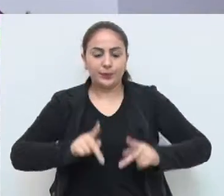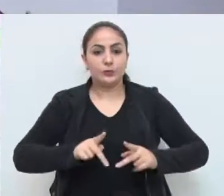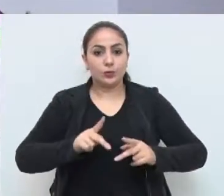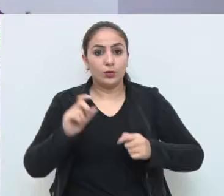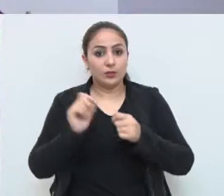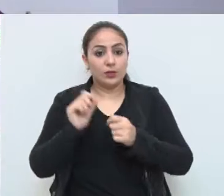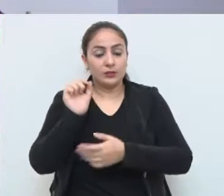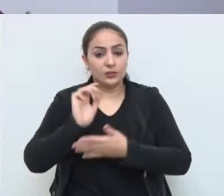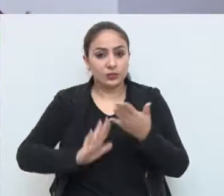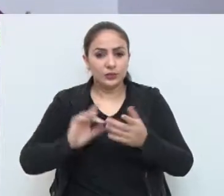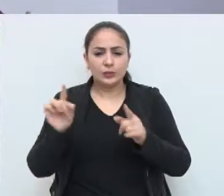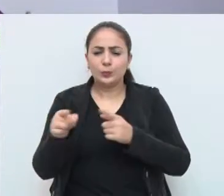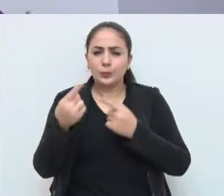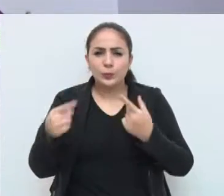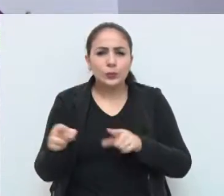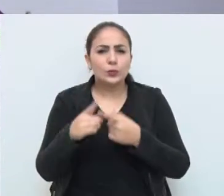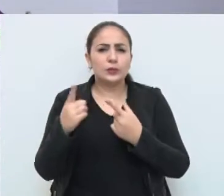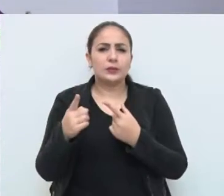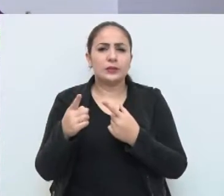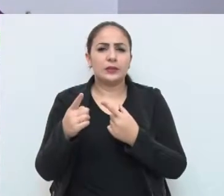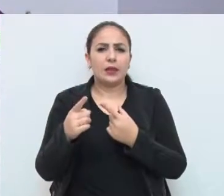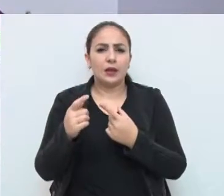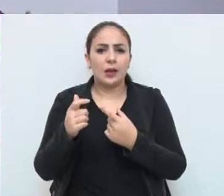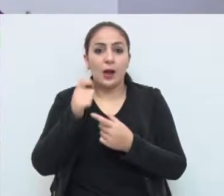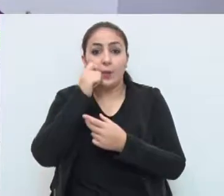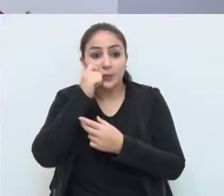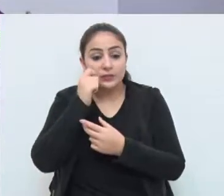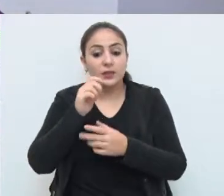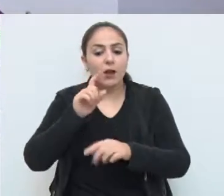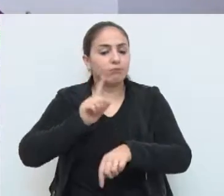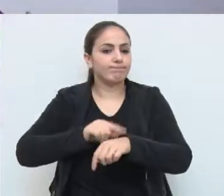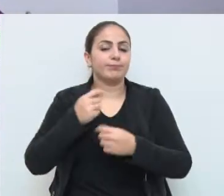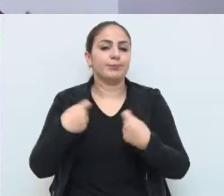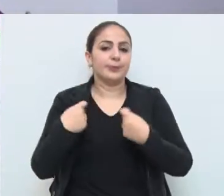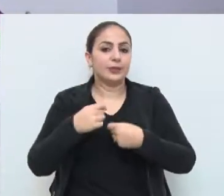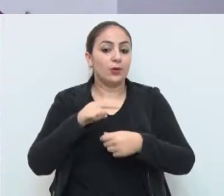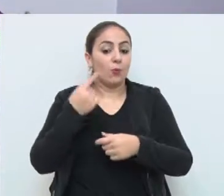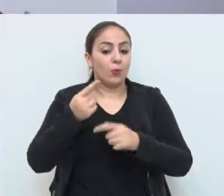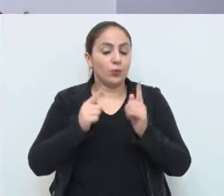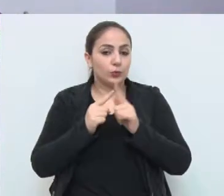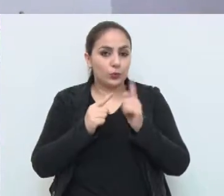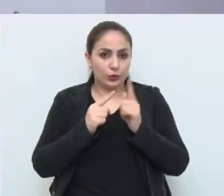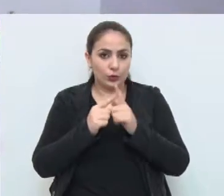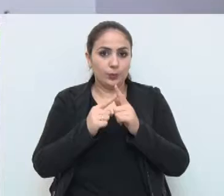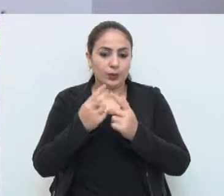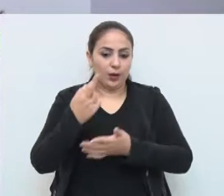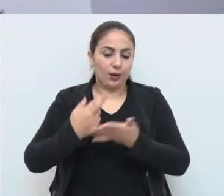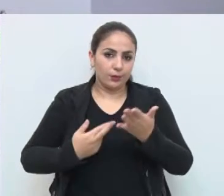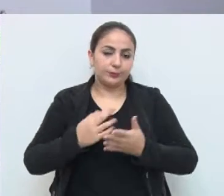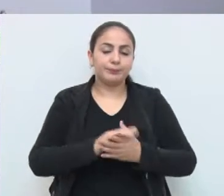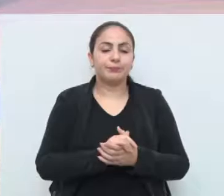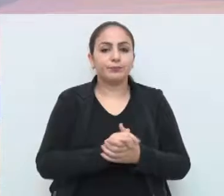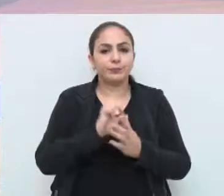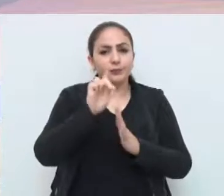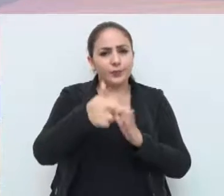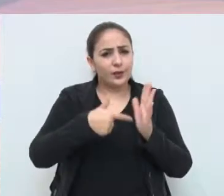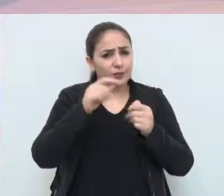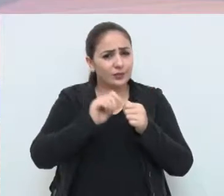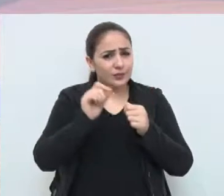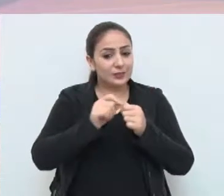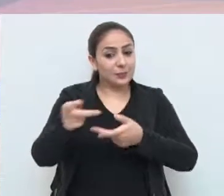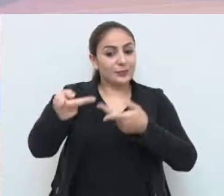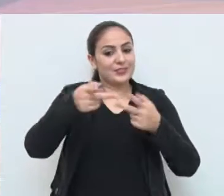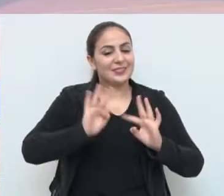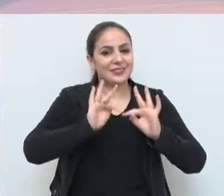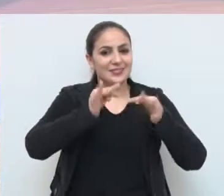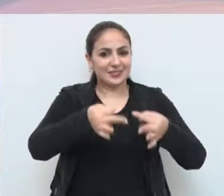pessoas e exerce atividades de música ao vivo, enfim, essas outras, você tem que ter outro tipo de relatório. Depois de